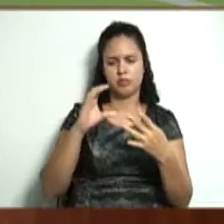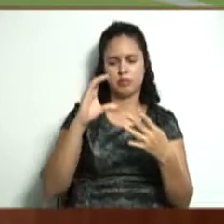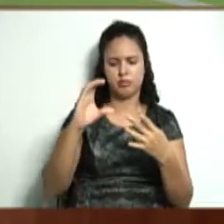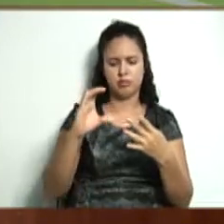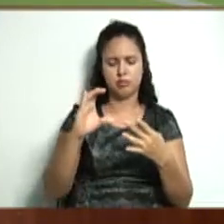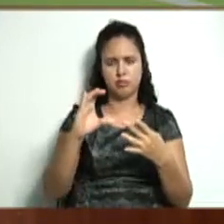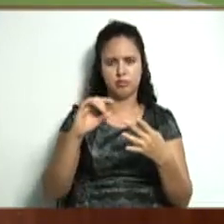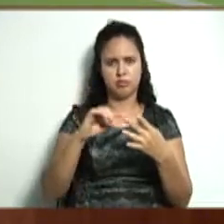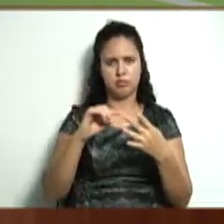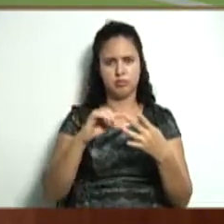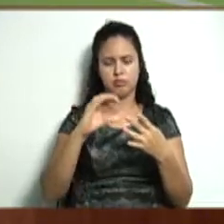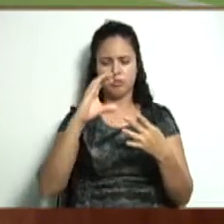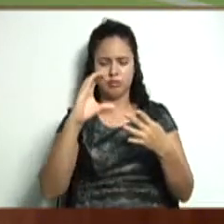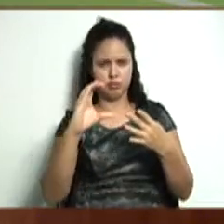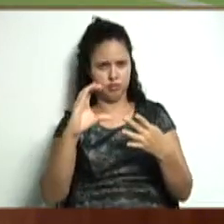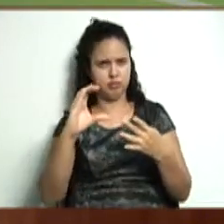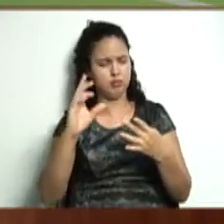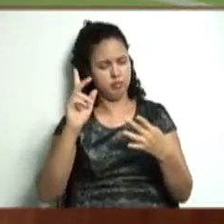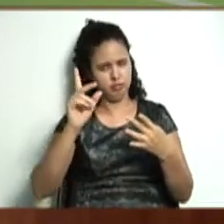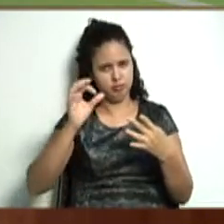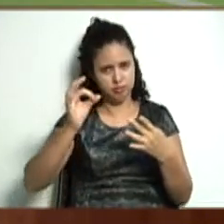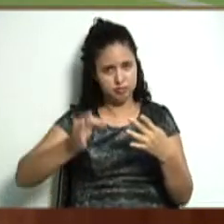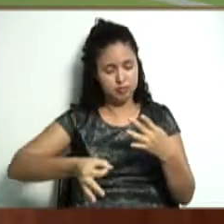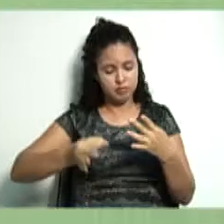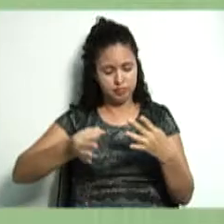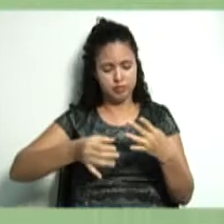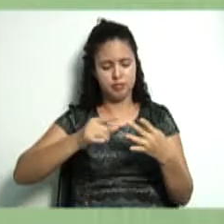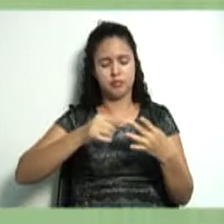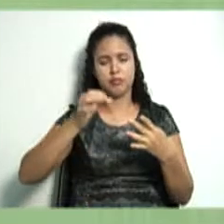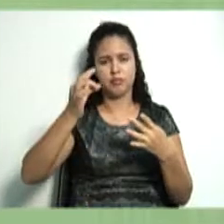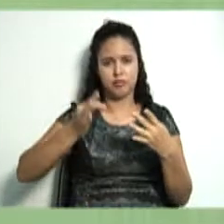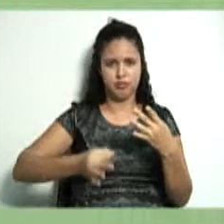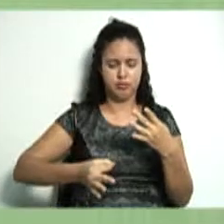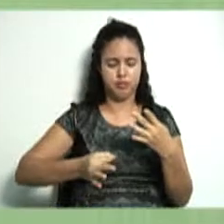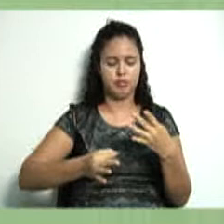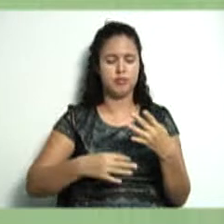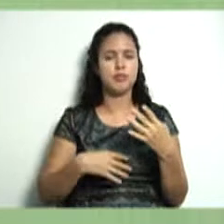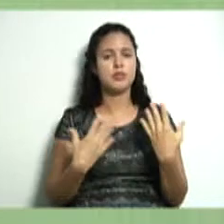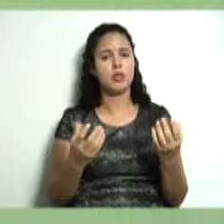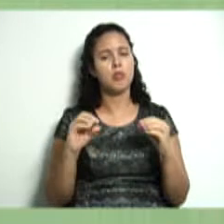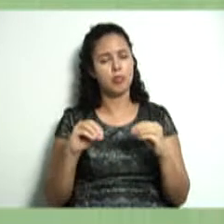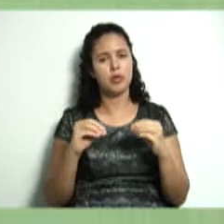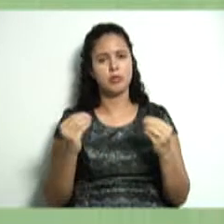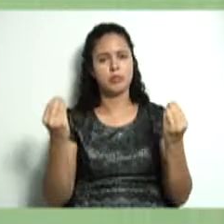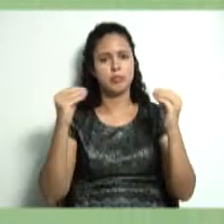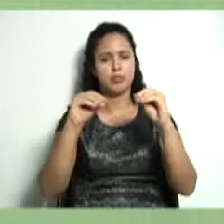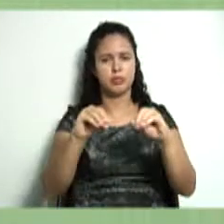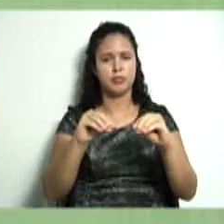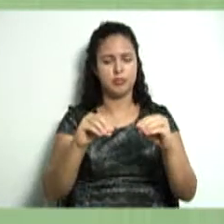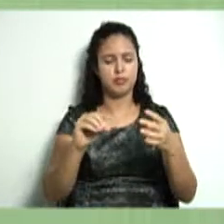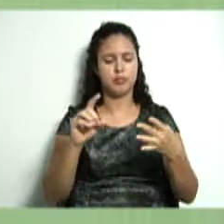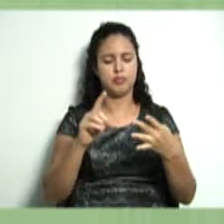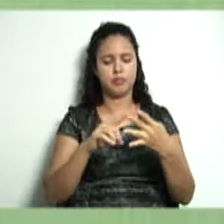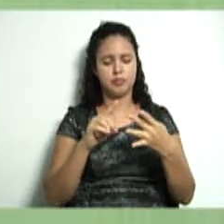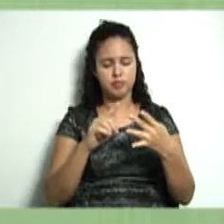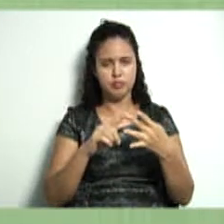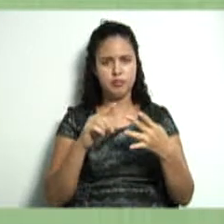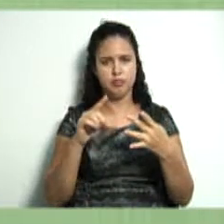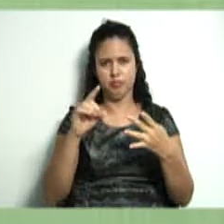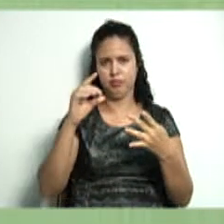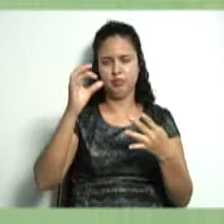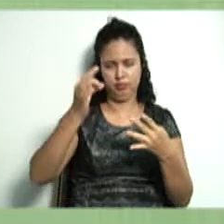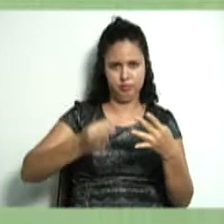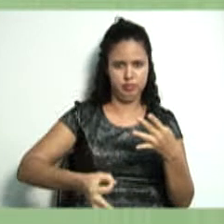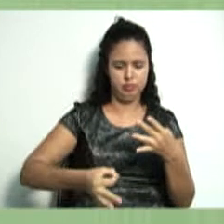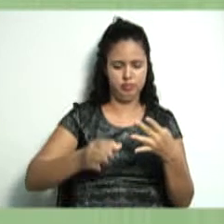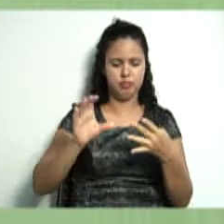está certo, está certo. Muito bem, pessoal. Então, a letra C foi escolhida por todos e é correta